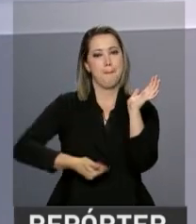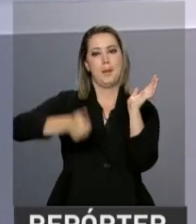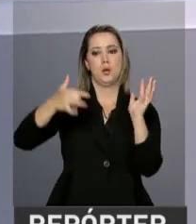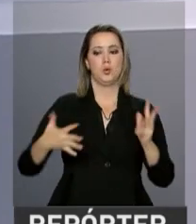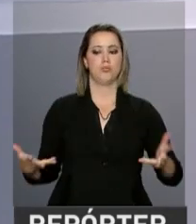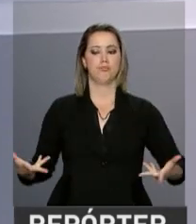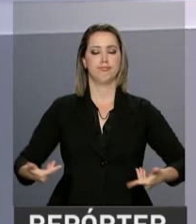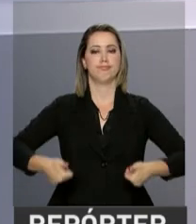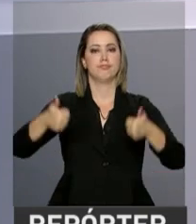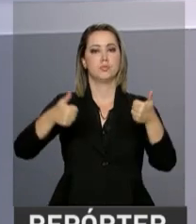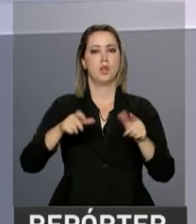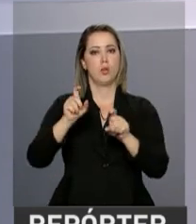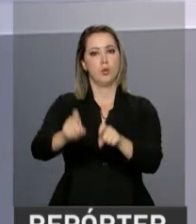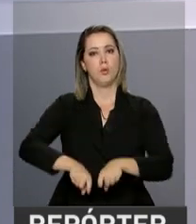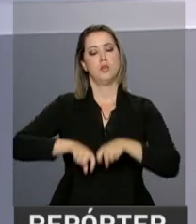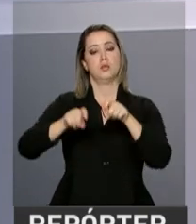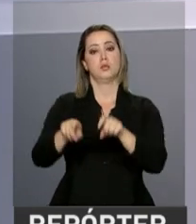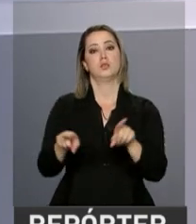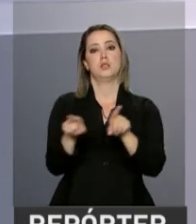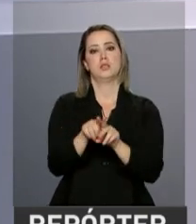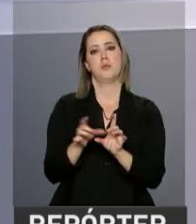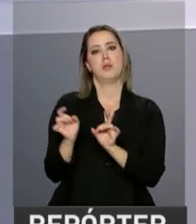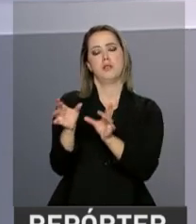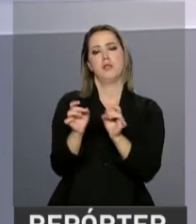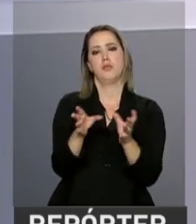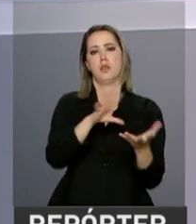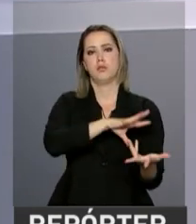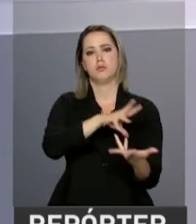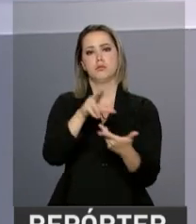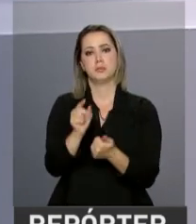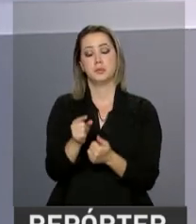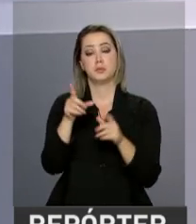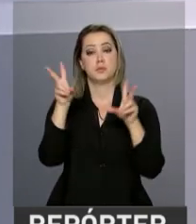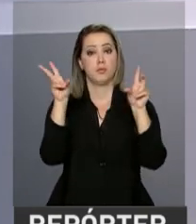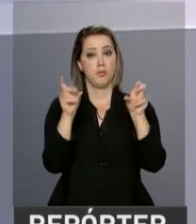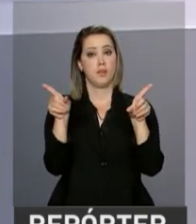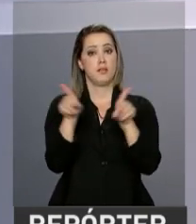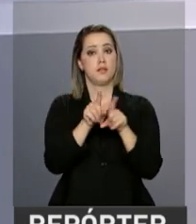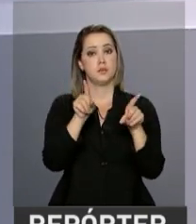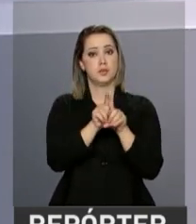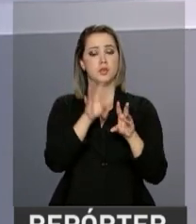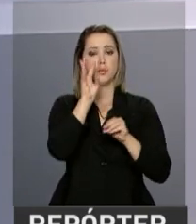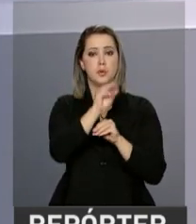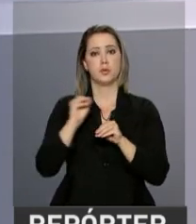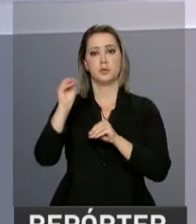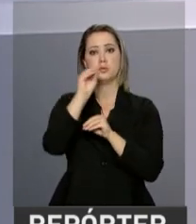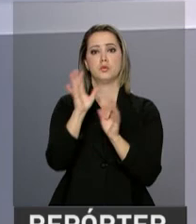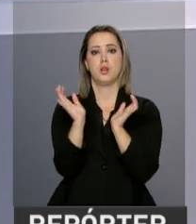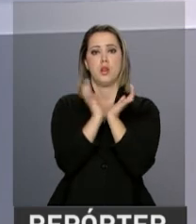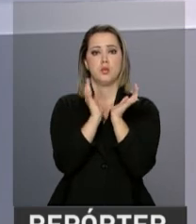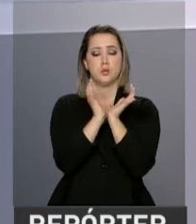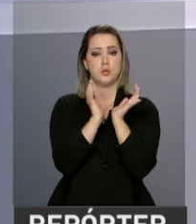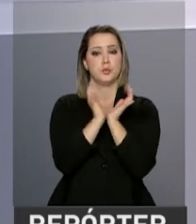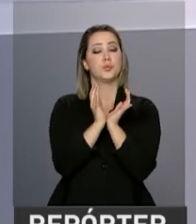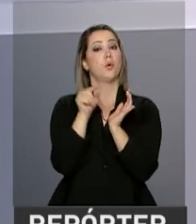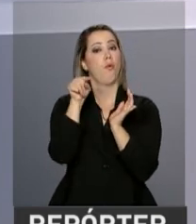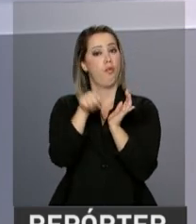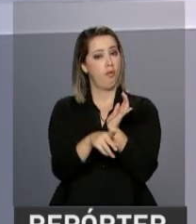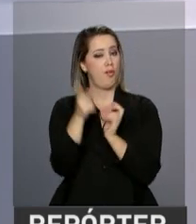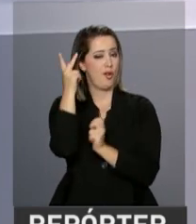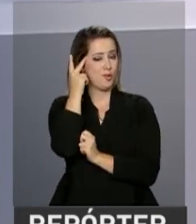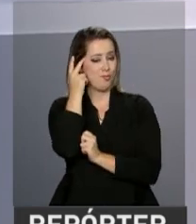eficiência, tanto no agronegócio como no comércio exterior. Temas também tratados durante o Fórum de Investimentos